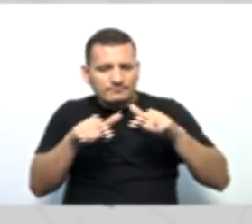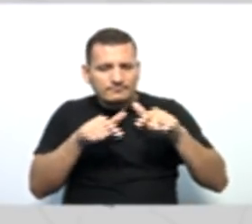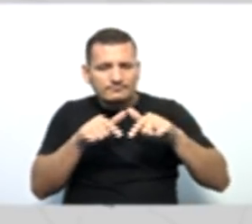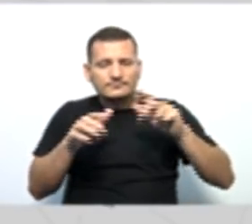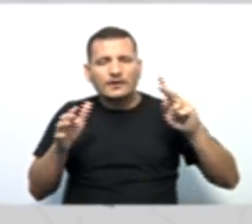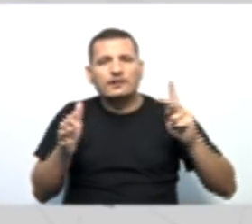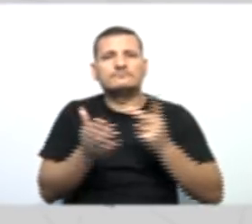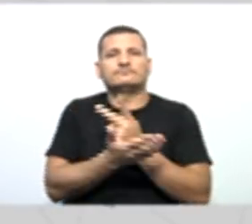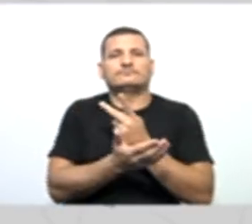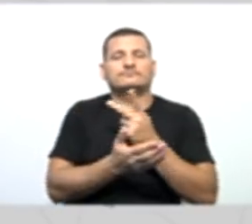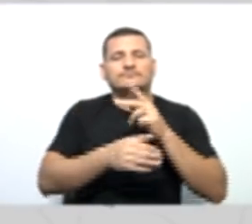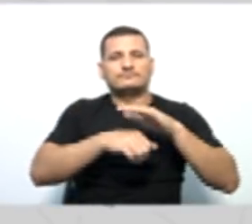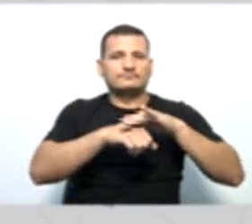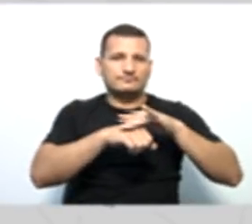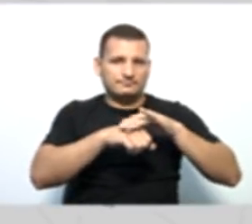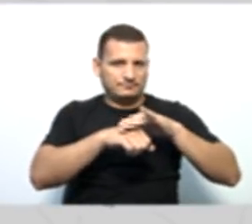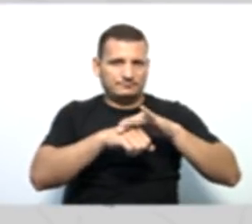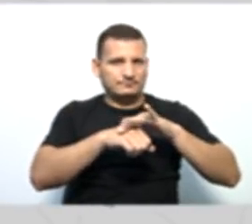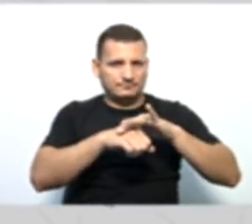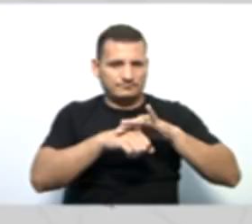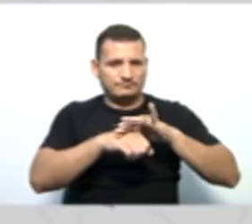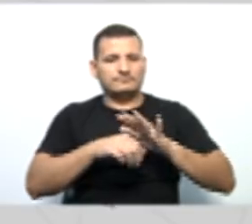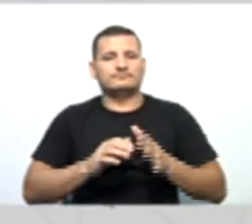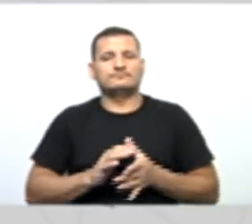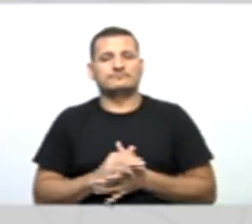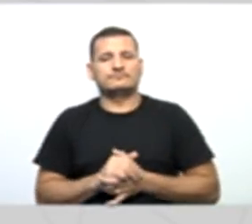trabalho peculiar e determinada